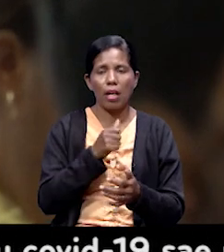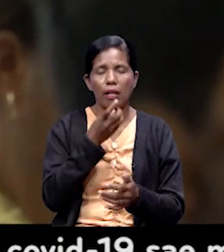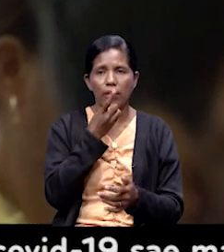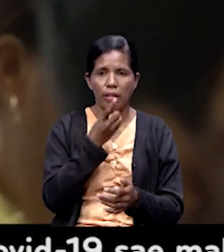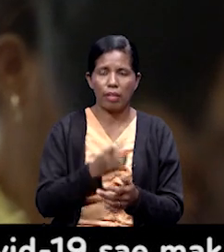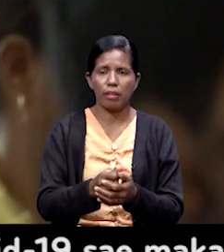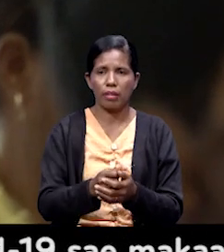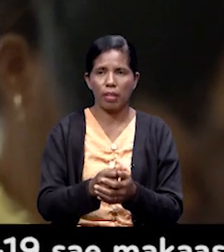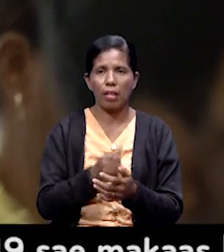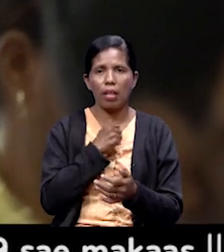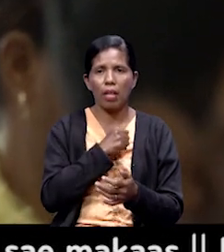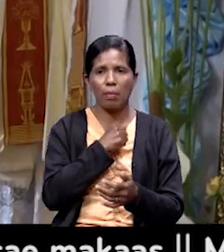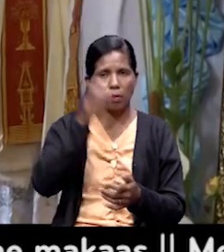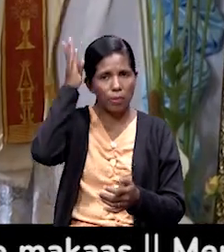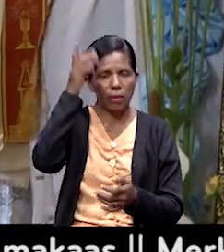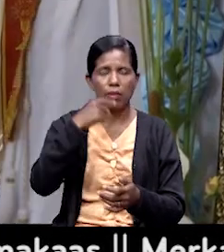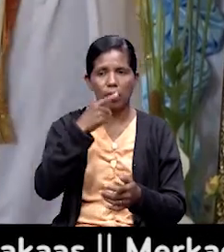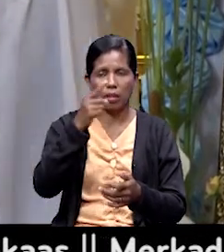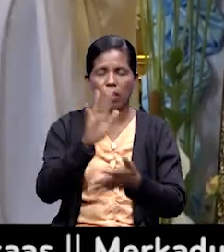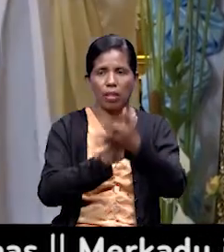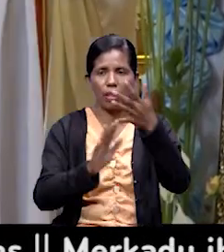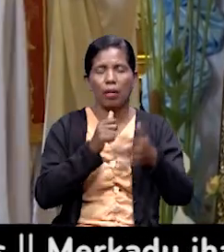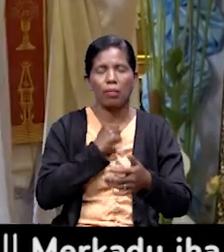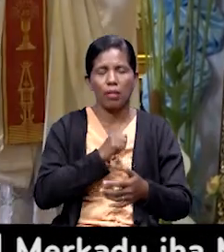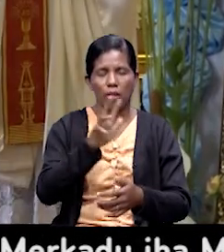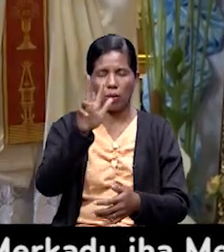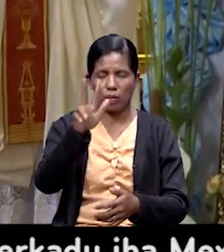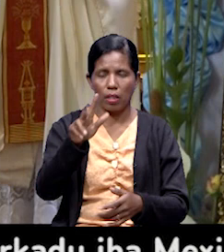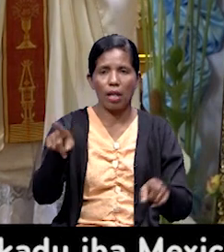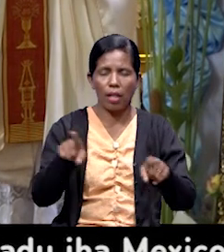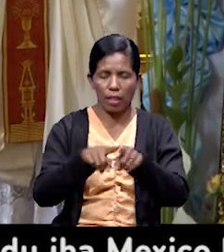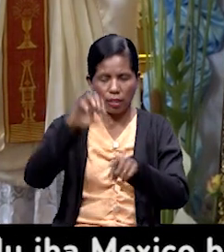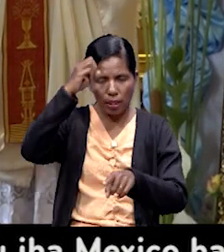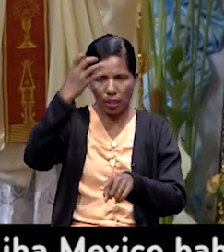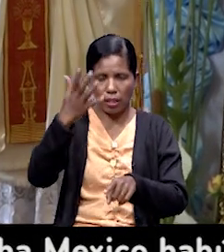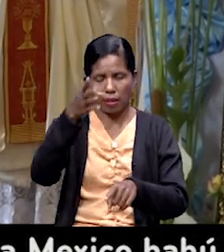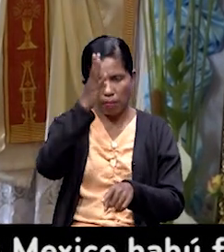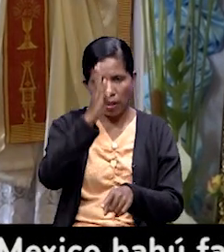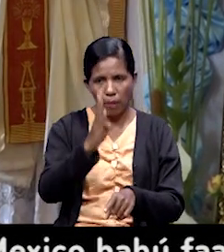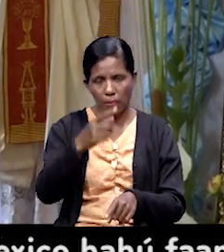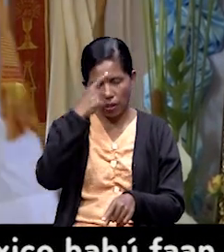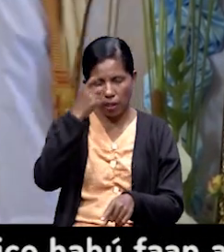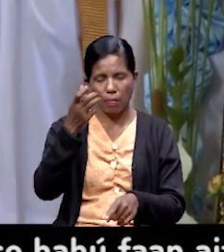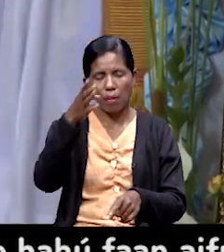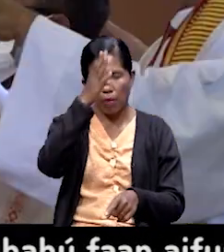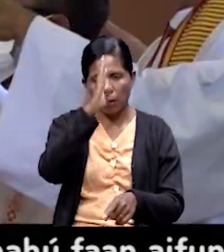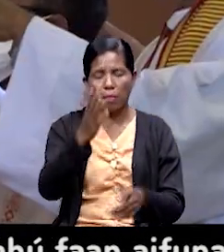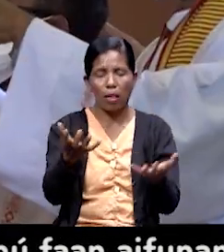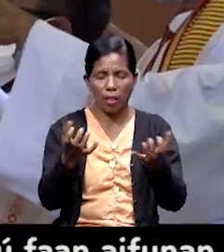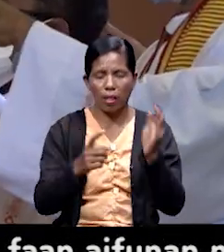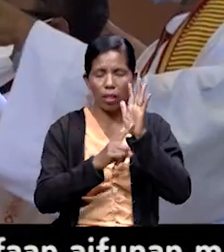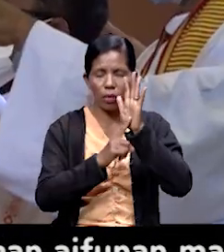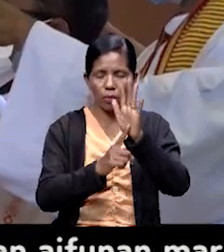Ordenasaun Saserdotal ba Diákonu nain tolu ne, hanesan Grasa Maromak Nian, também Maromak Hakarakaturu nye domin